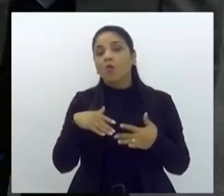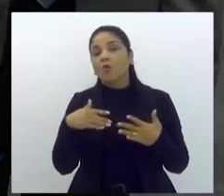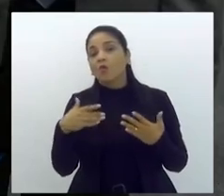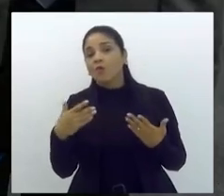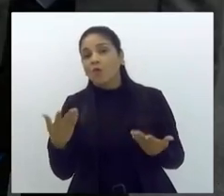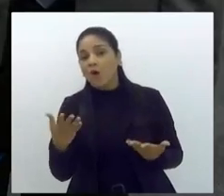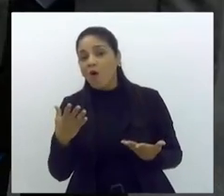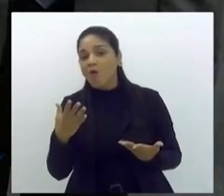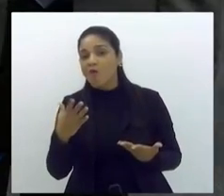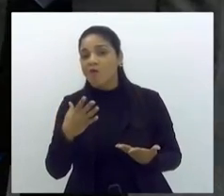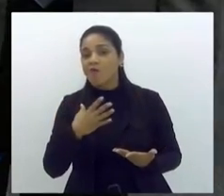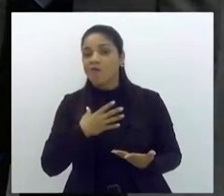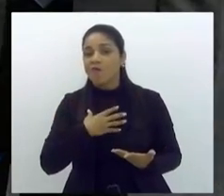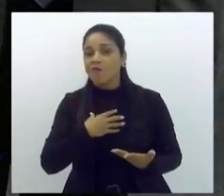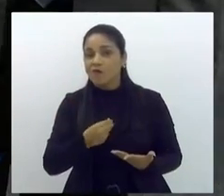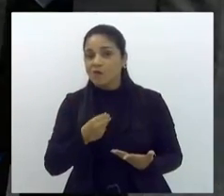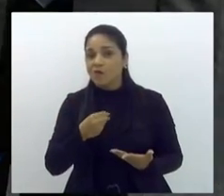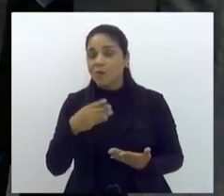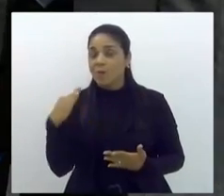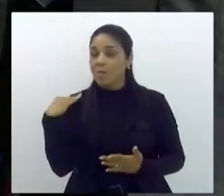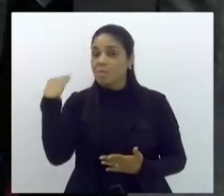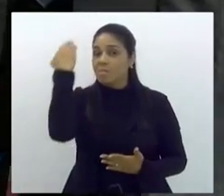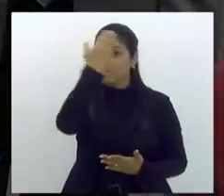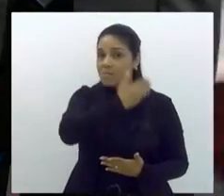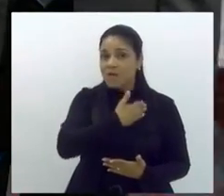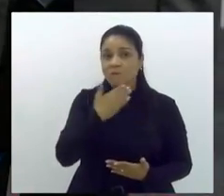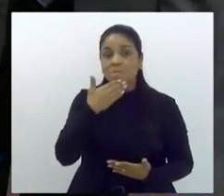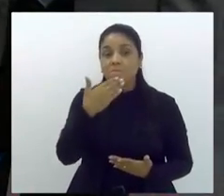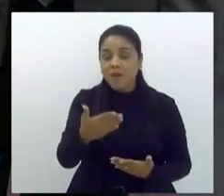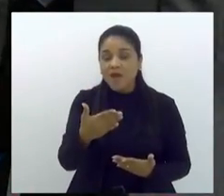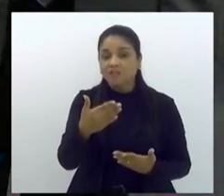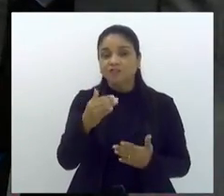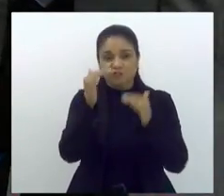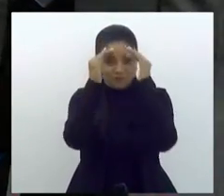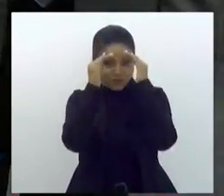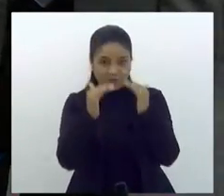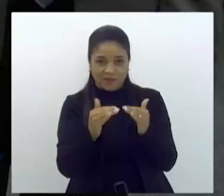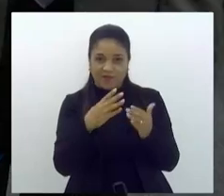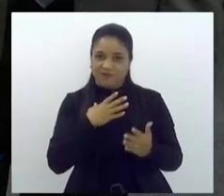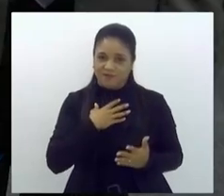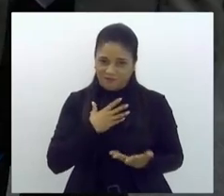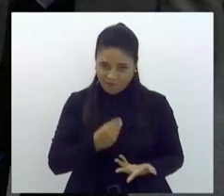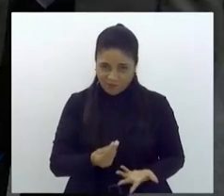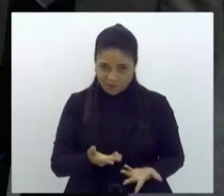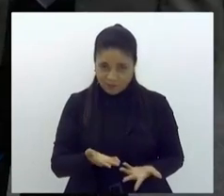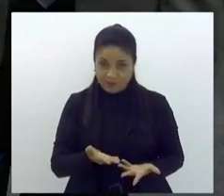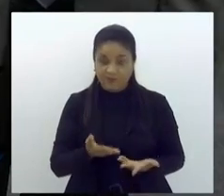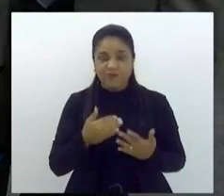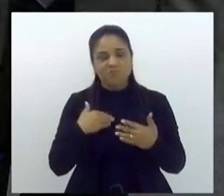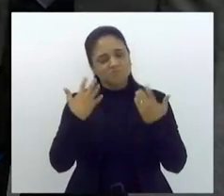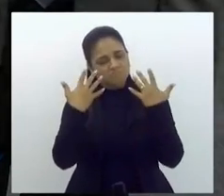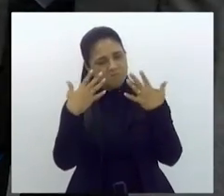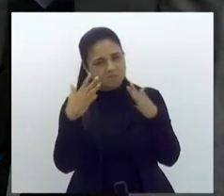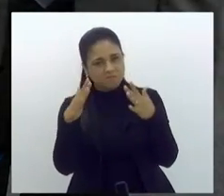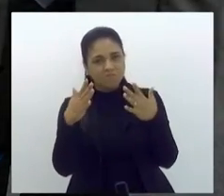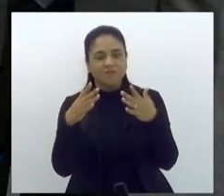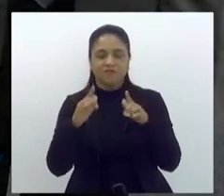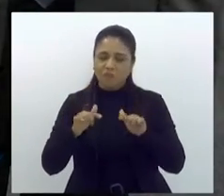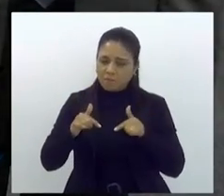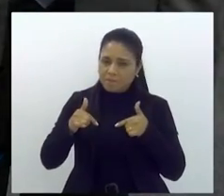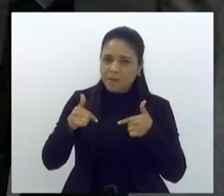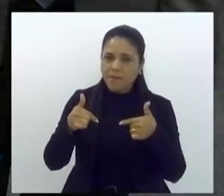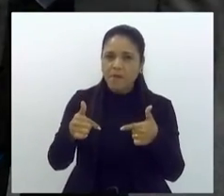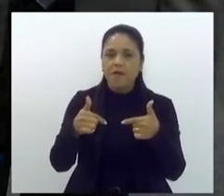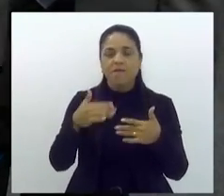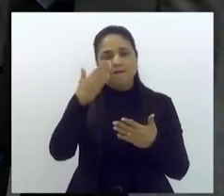pedido de uma mãe então eu quero aqui parabenizar essa iniciativa do Senhor e agradecer também aos companheiros